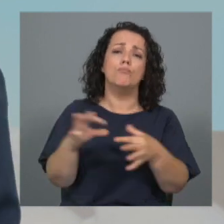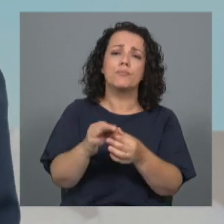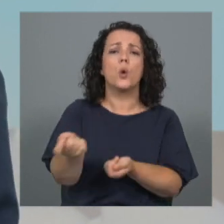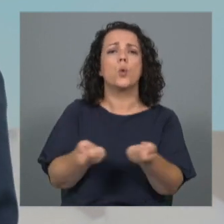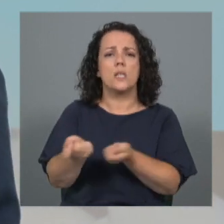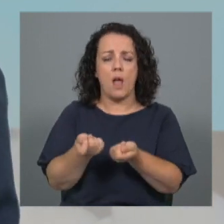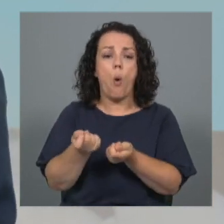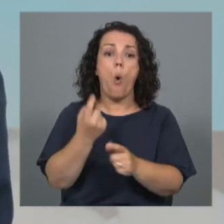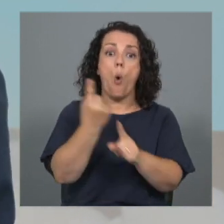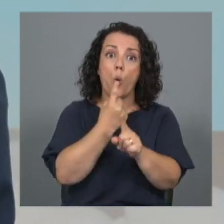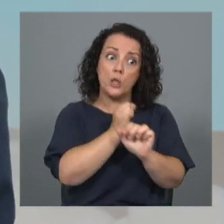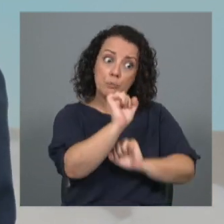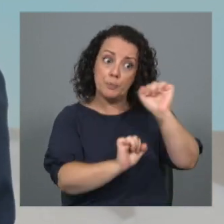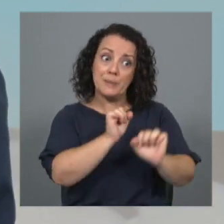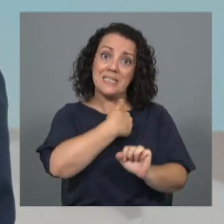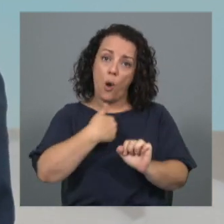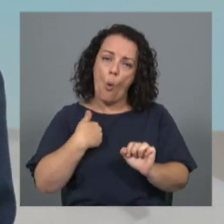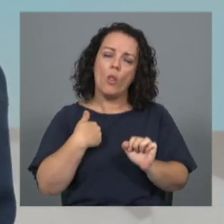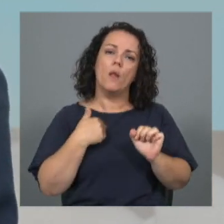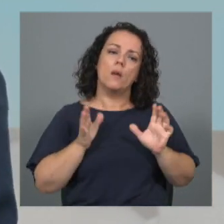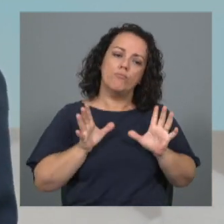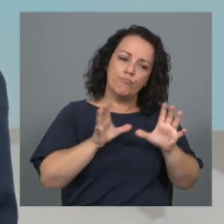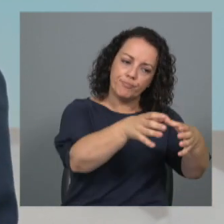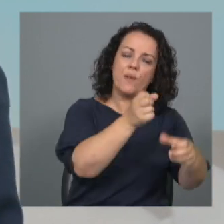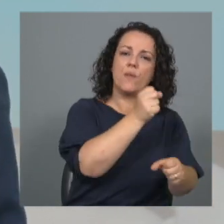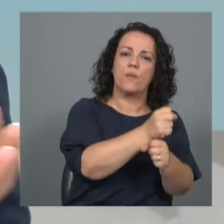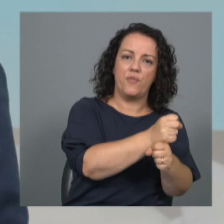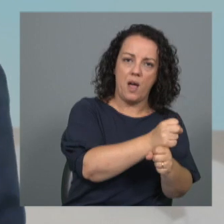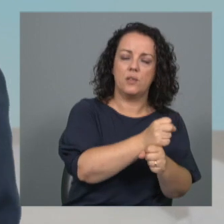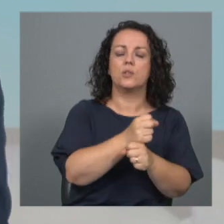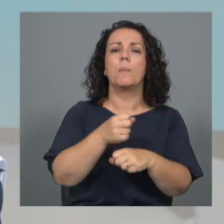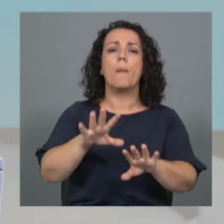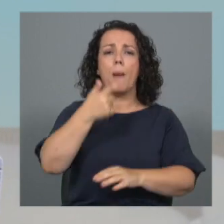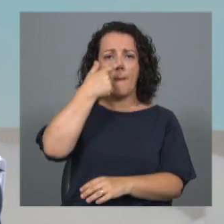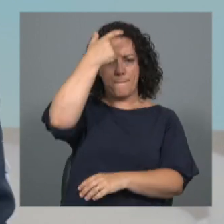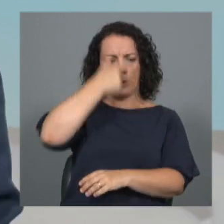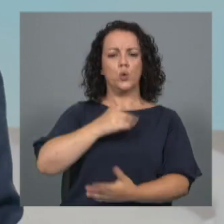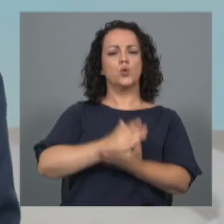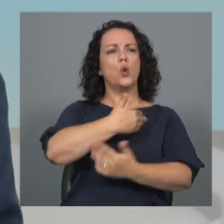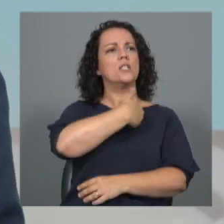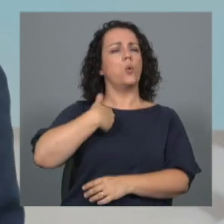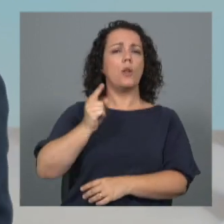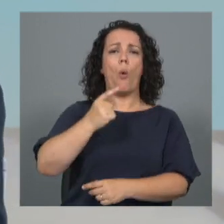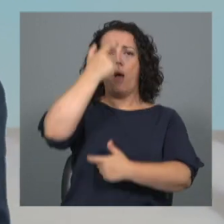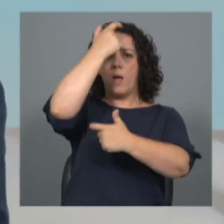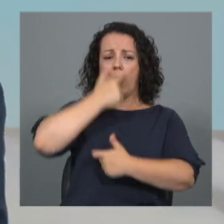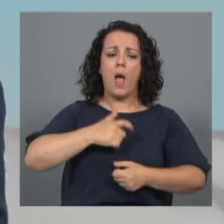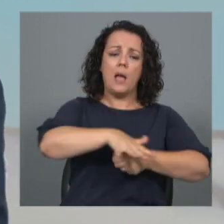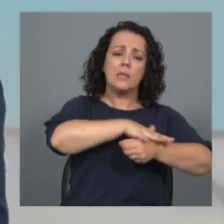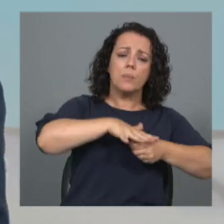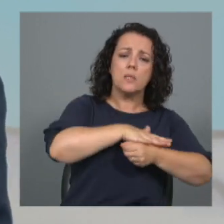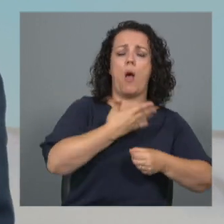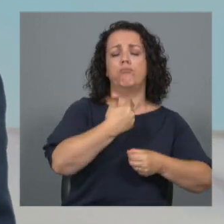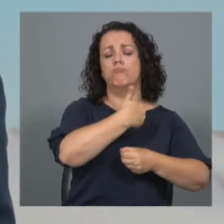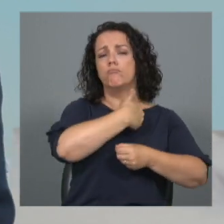a saúde a fazer, mas as pessoas não têm só uma dimensão de saúde, têm uma dimensão social, têm uma dimensão espiritual, têm uma dimensão